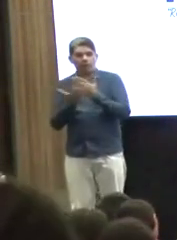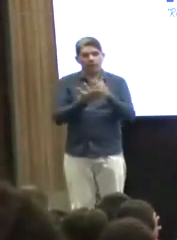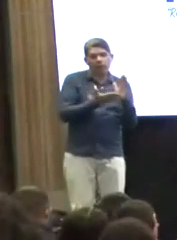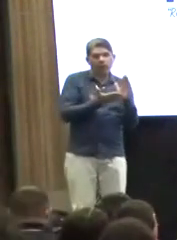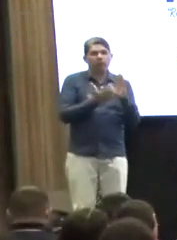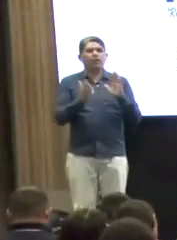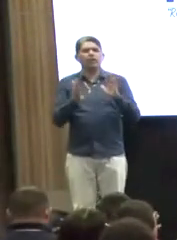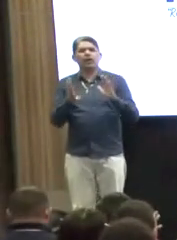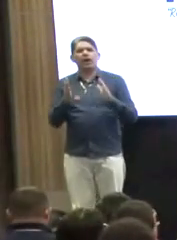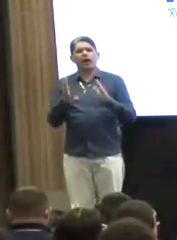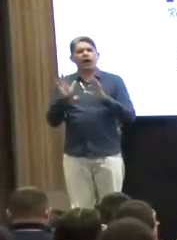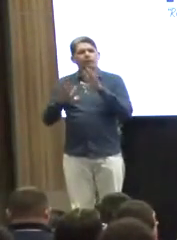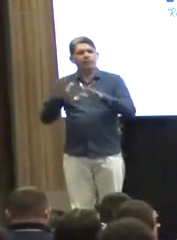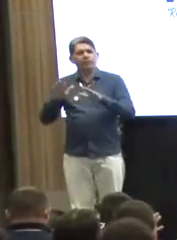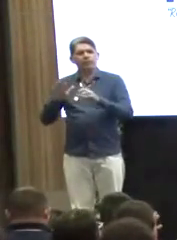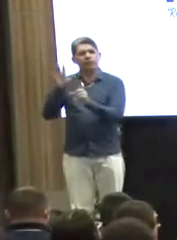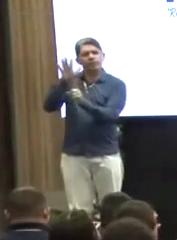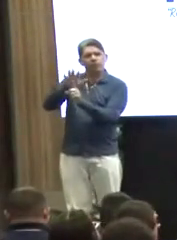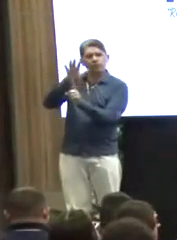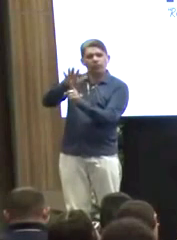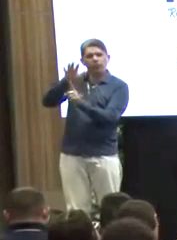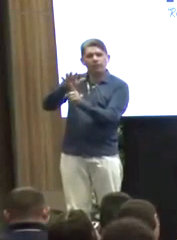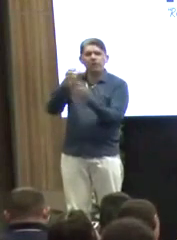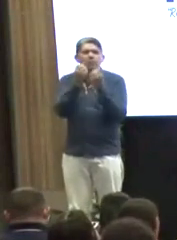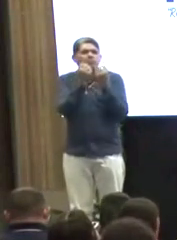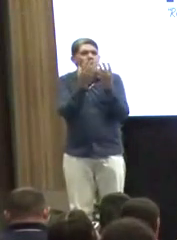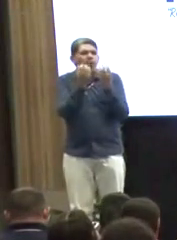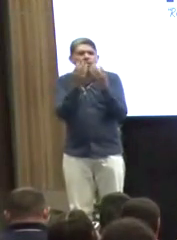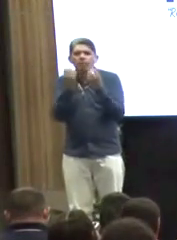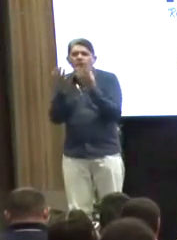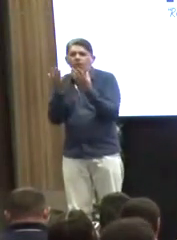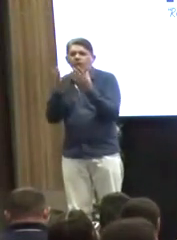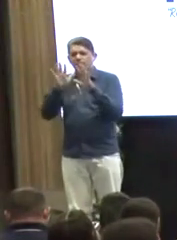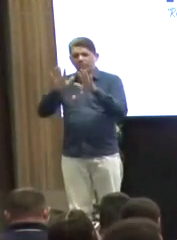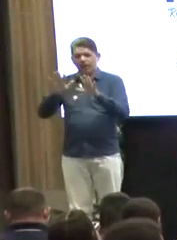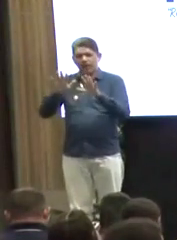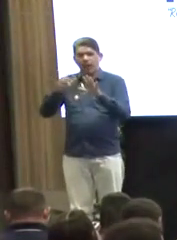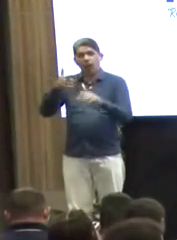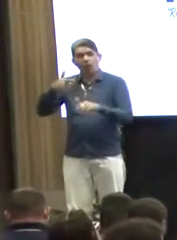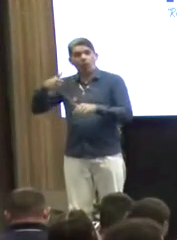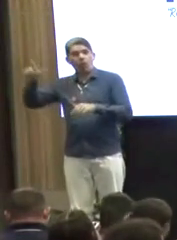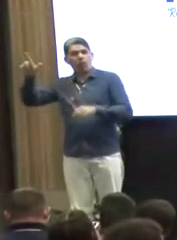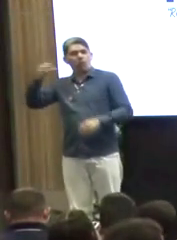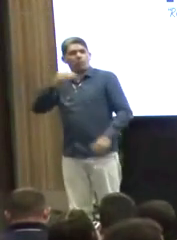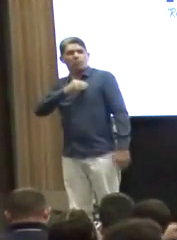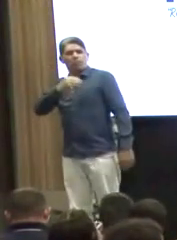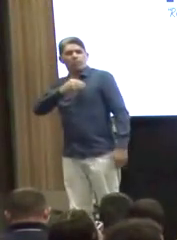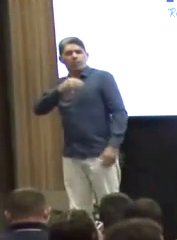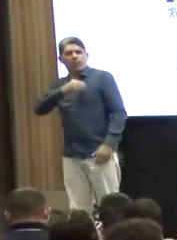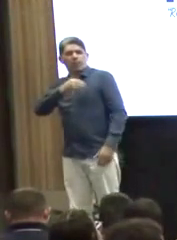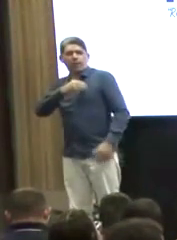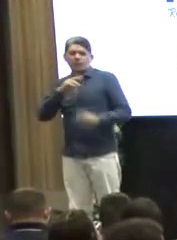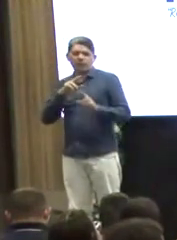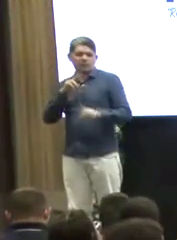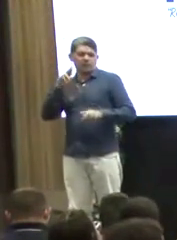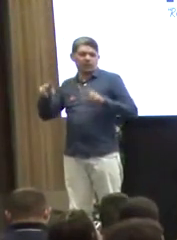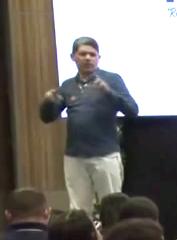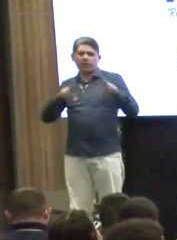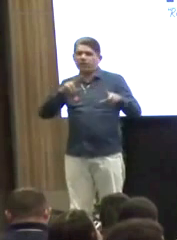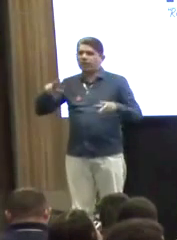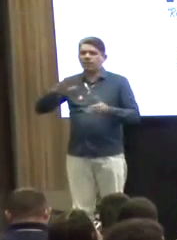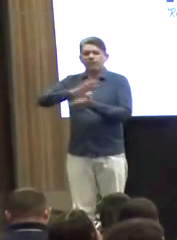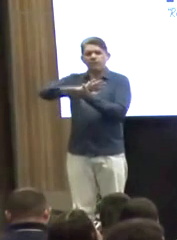virtuoso, bondoso e etc., ele precisa apontar alguém como pecaminoso, né? Diferente, inferior,